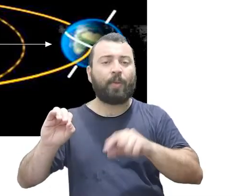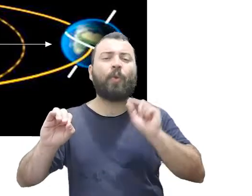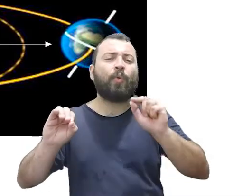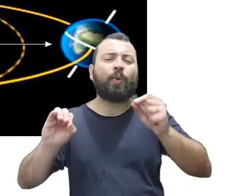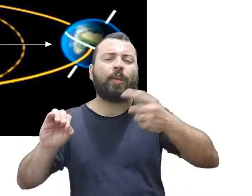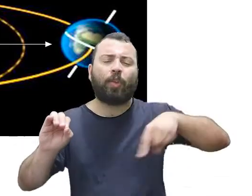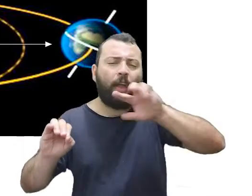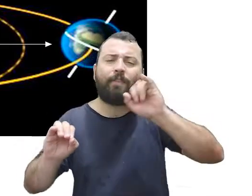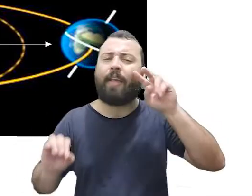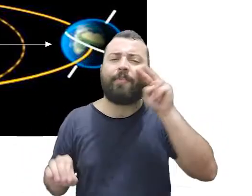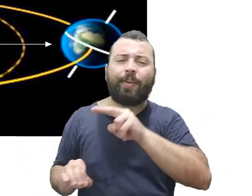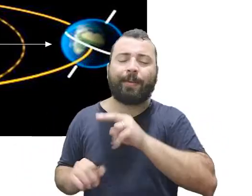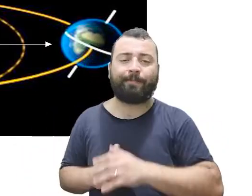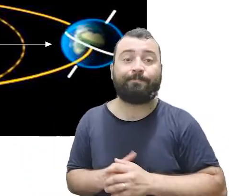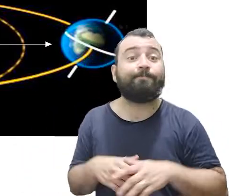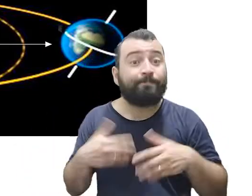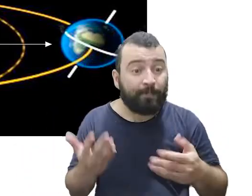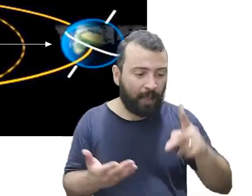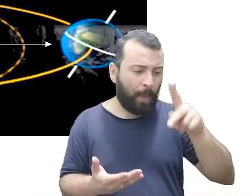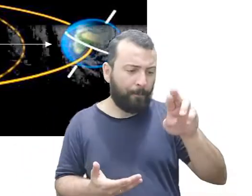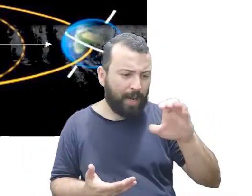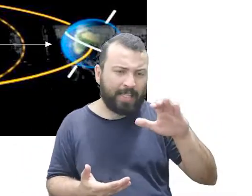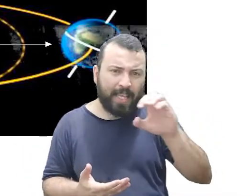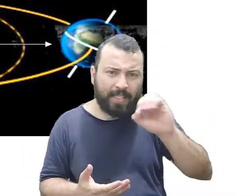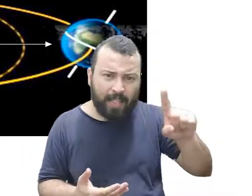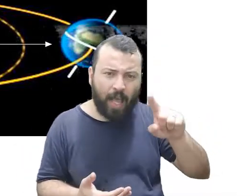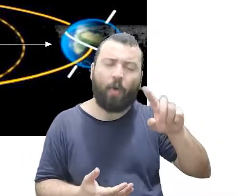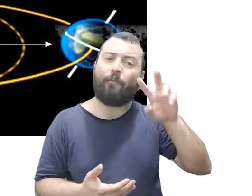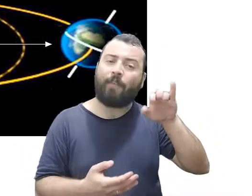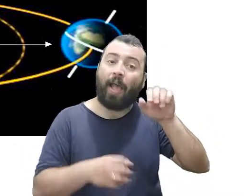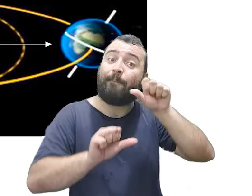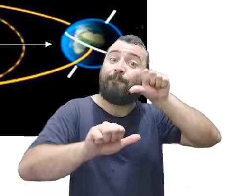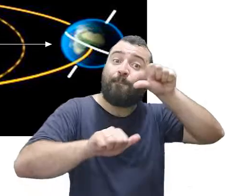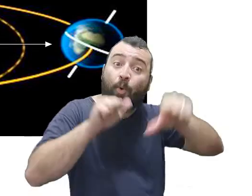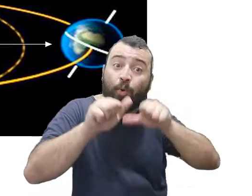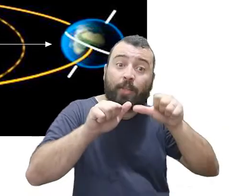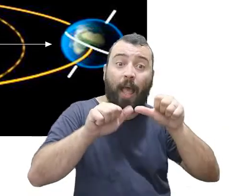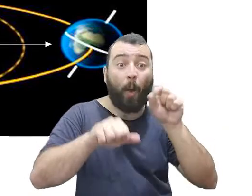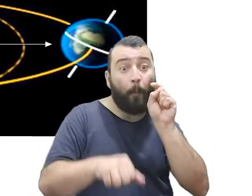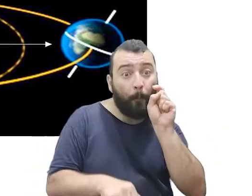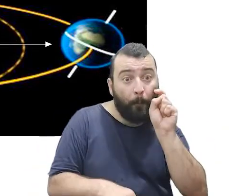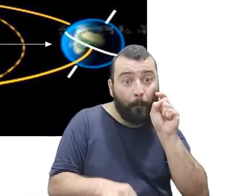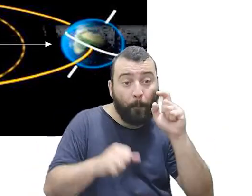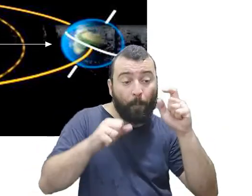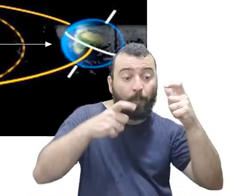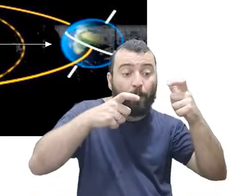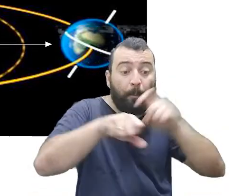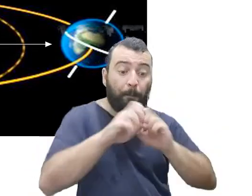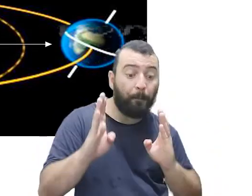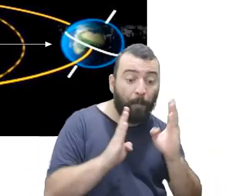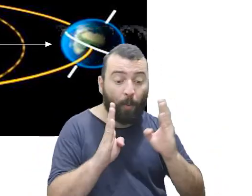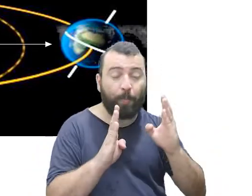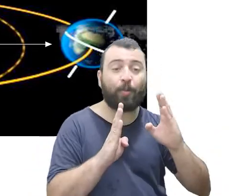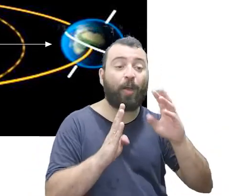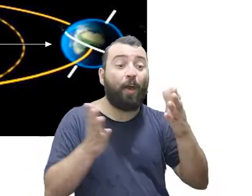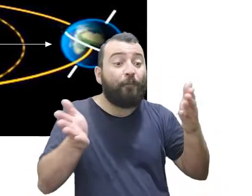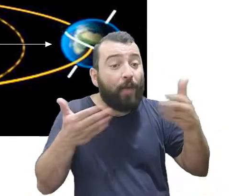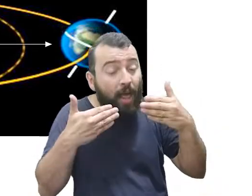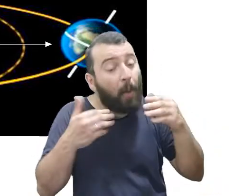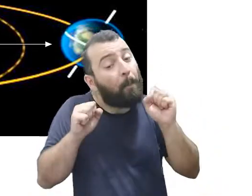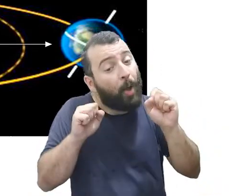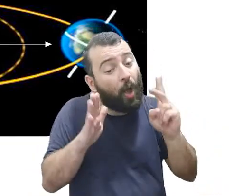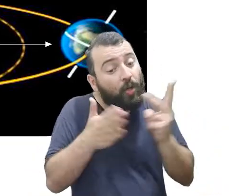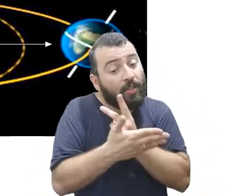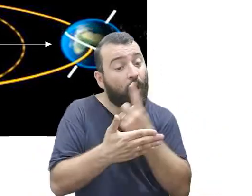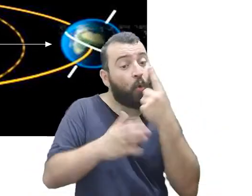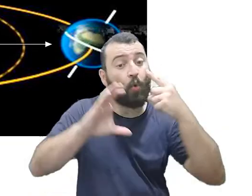que nós começamos a observar é que a precessão ela vai mudar o ponto onde o verão ocorre, podendo fazer com que